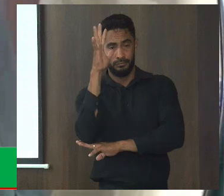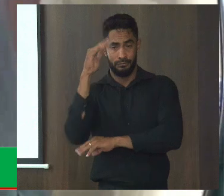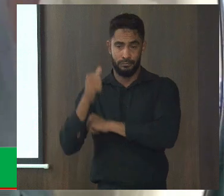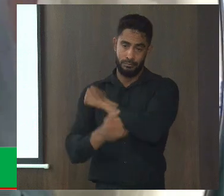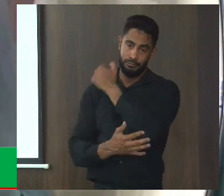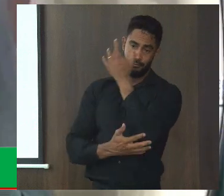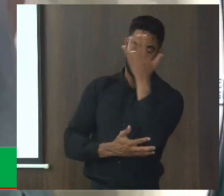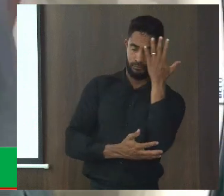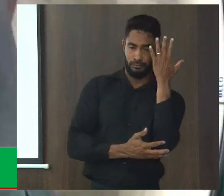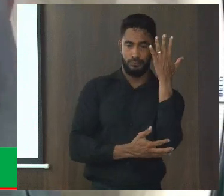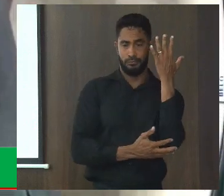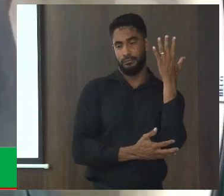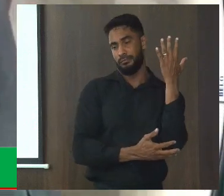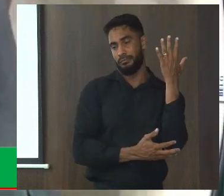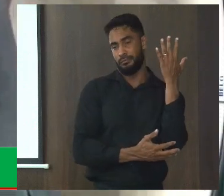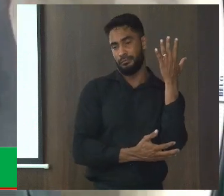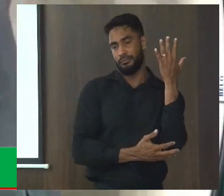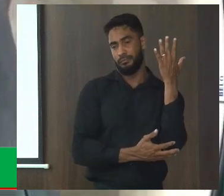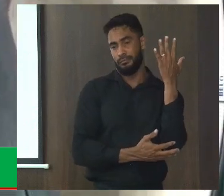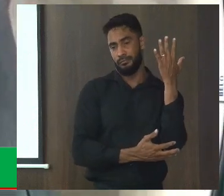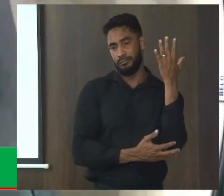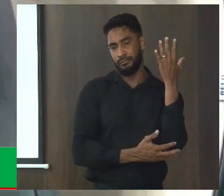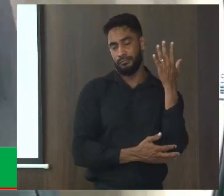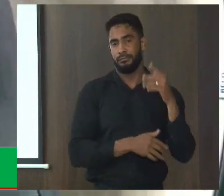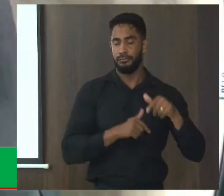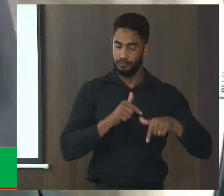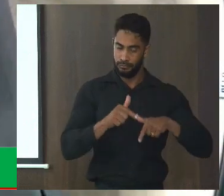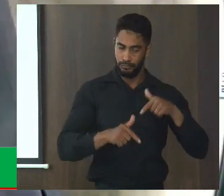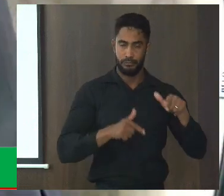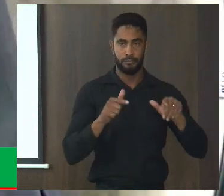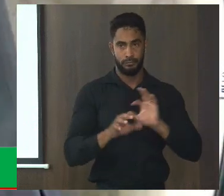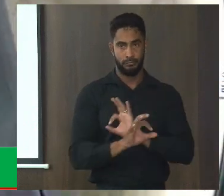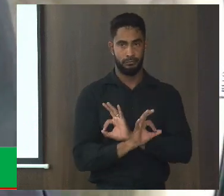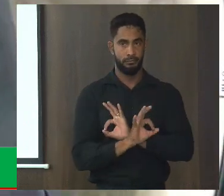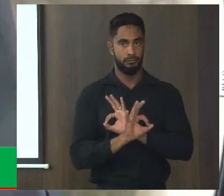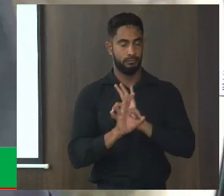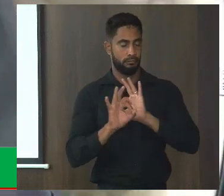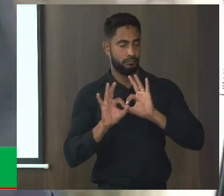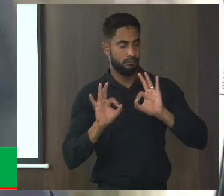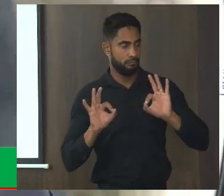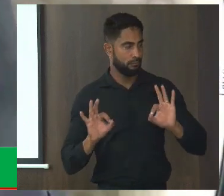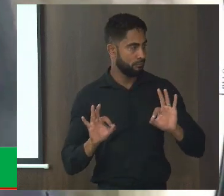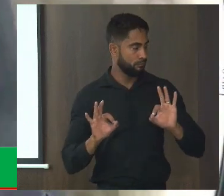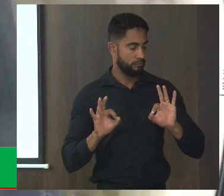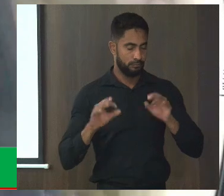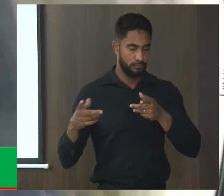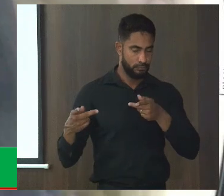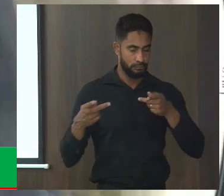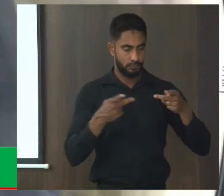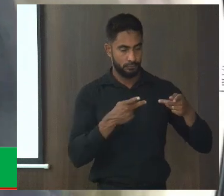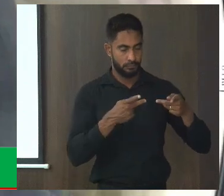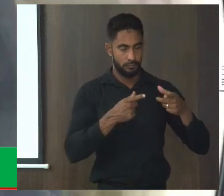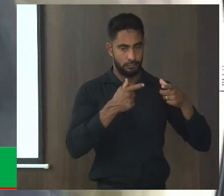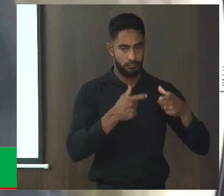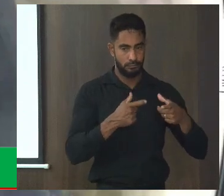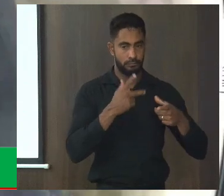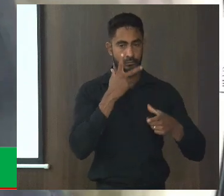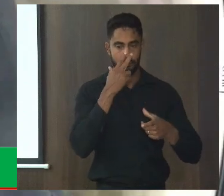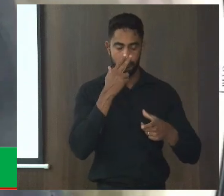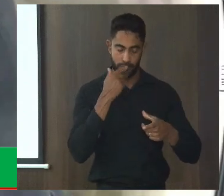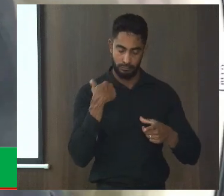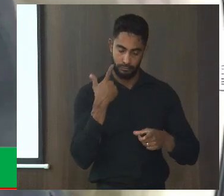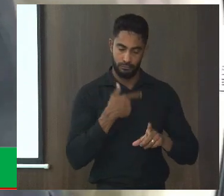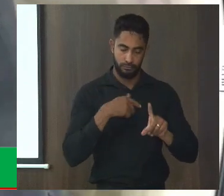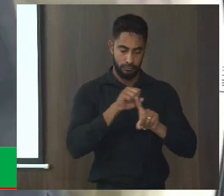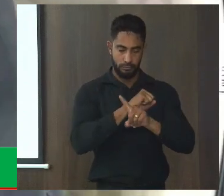Então, o que é um trabalho de excelência, o senhor tem feito, né, as visitas, mas eu acho que nós, da